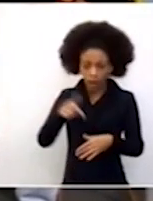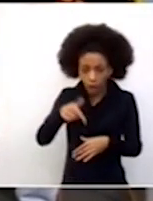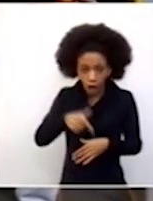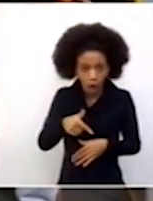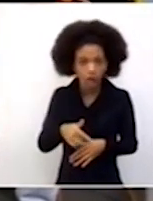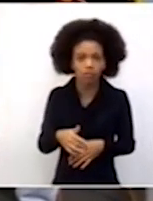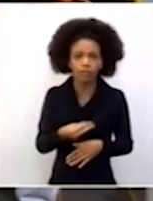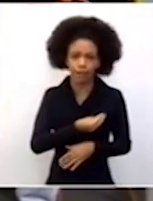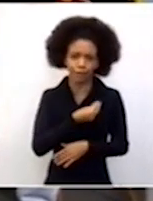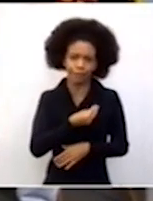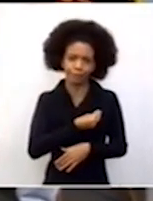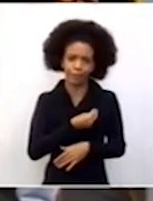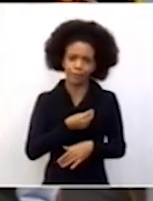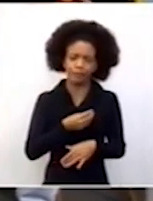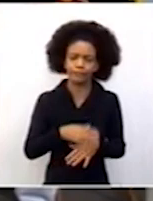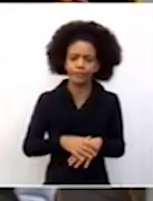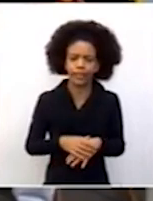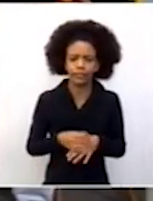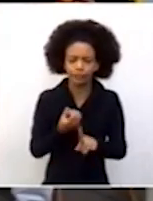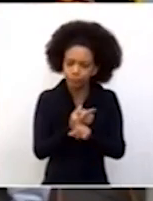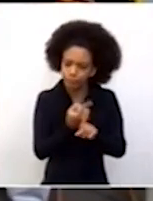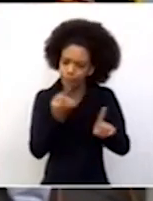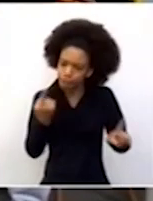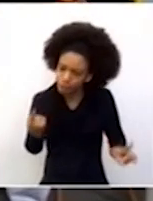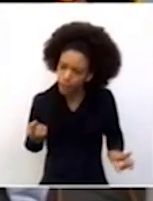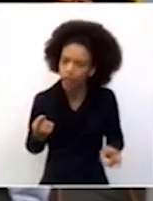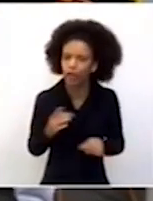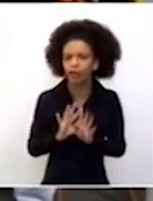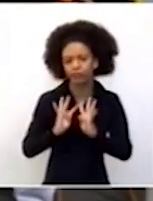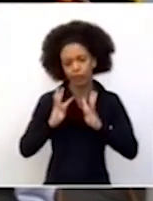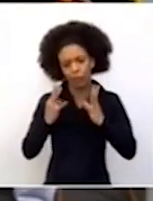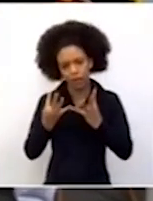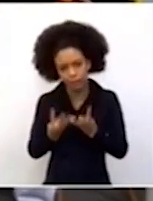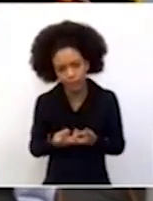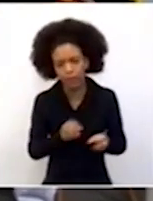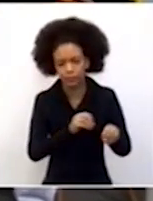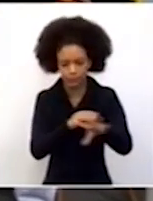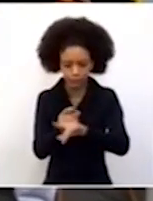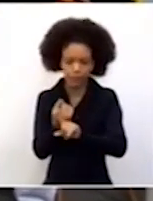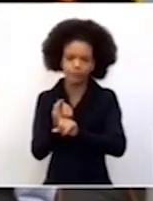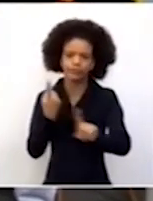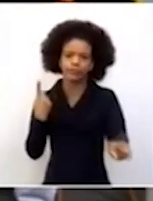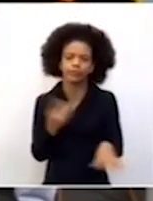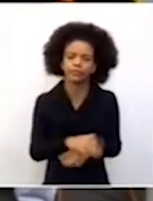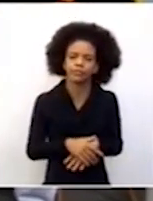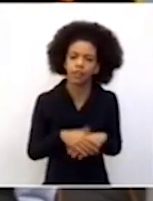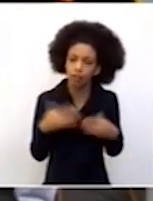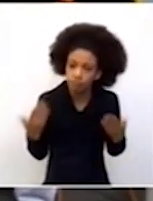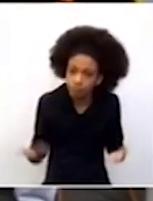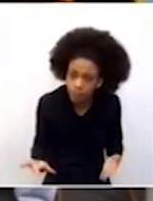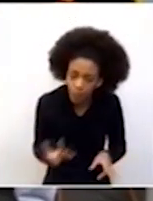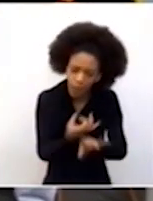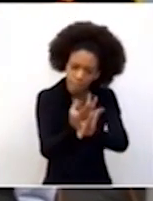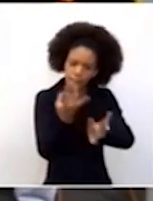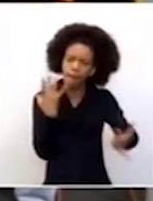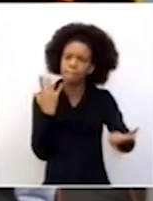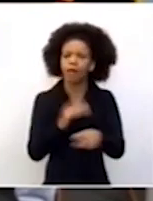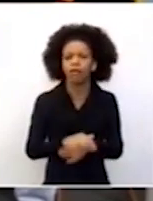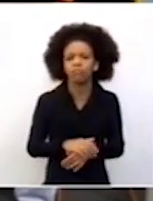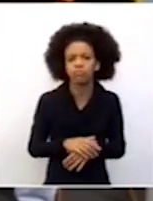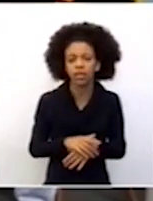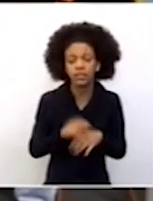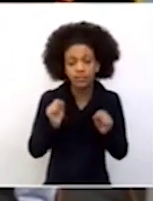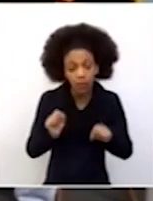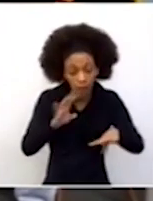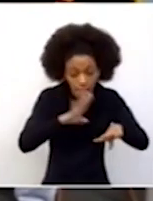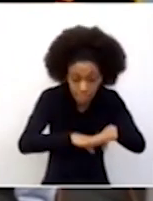estamos vivenciando, né? A questão de isolamento, de ensino à distância, né? Tá vendo? Então a matemática, tá vendo que ela pode, né,